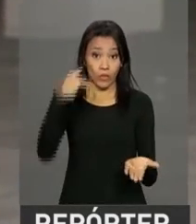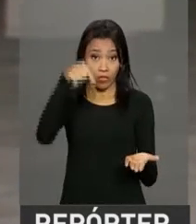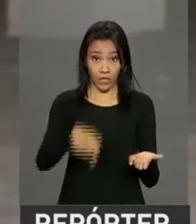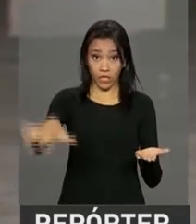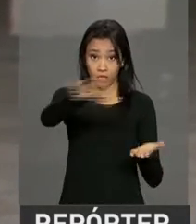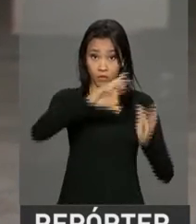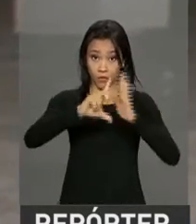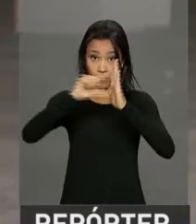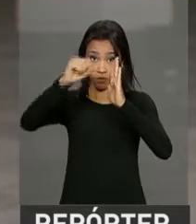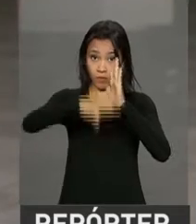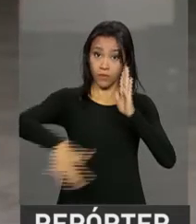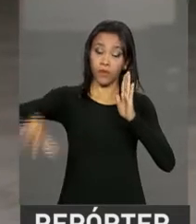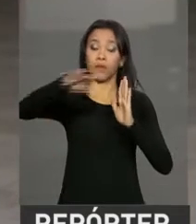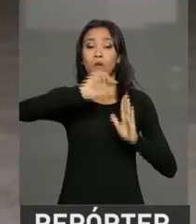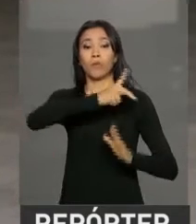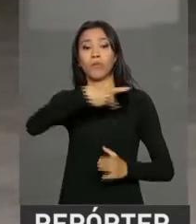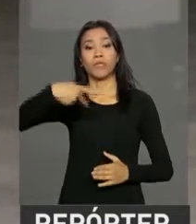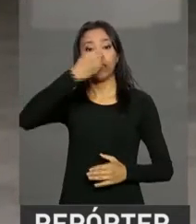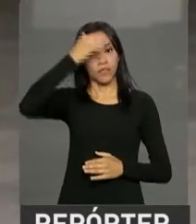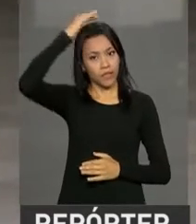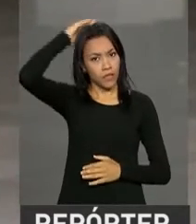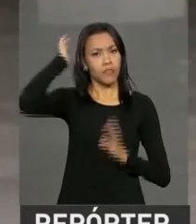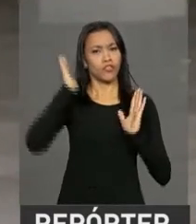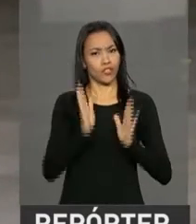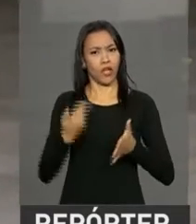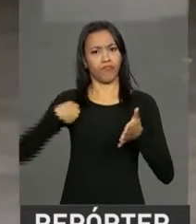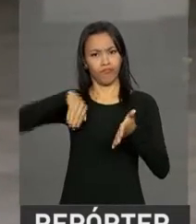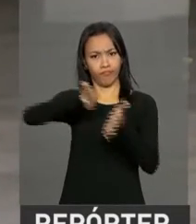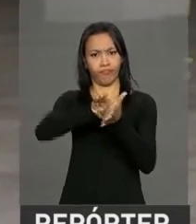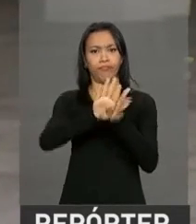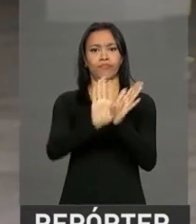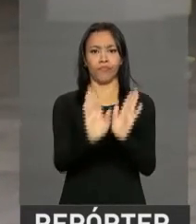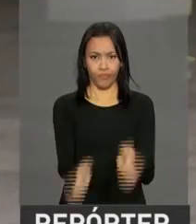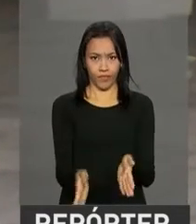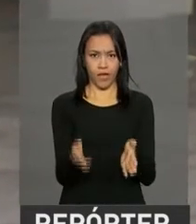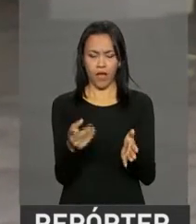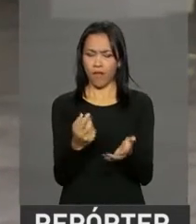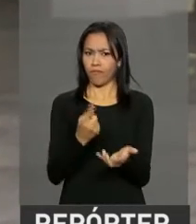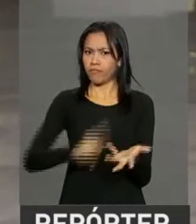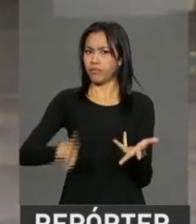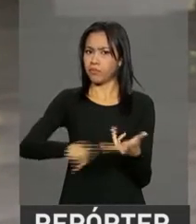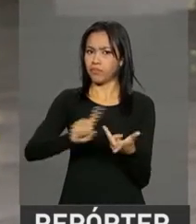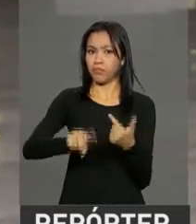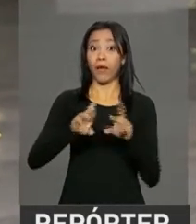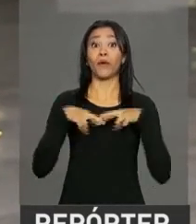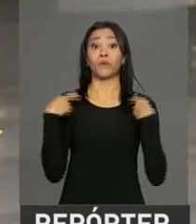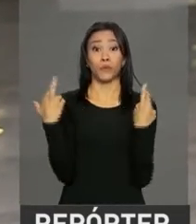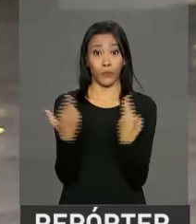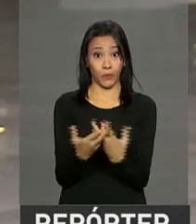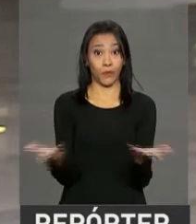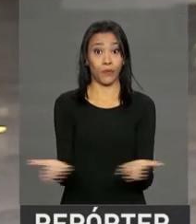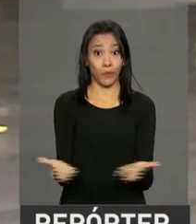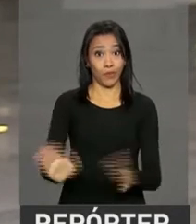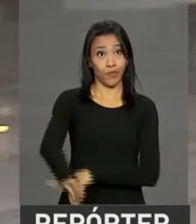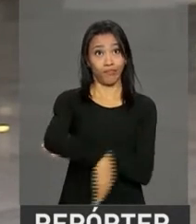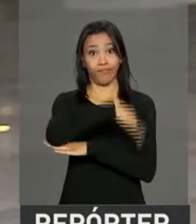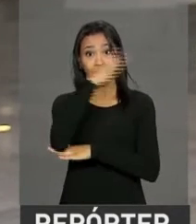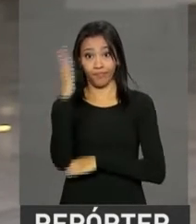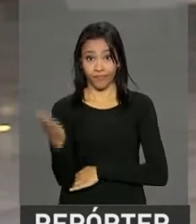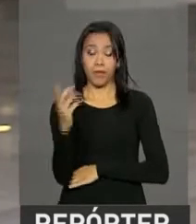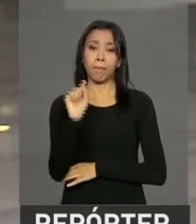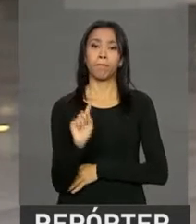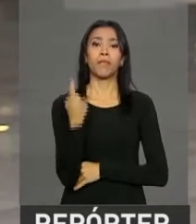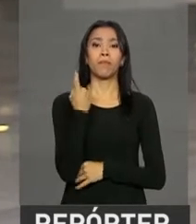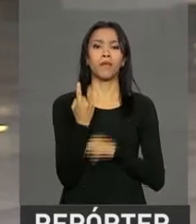o presidente em exercício michel temer já está aqui já deu início a uma série de reuniões que têm ao longo do dia de hoje a primeira delas